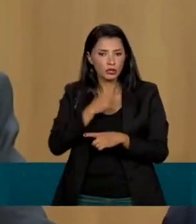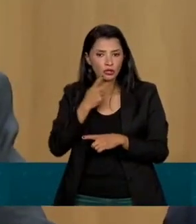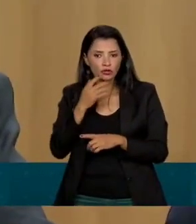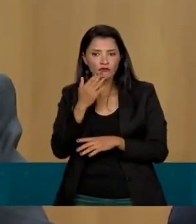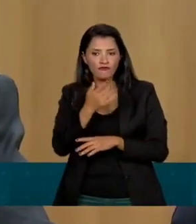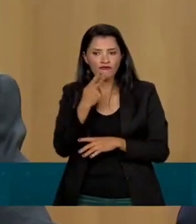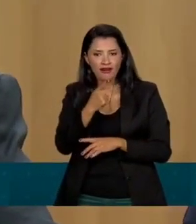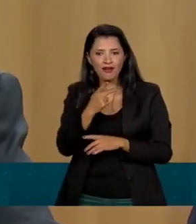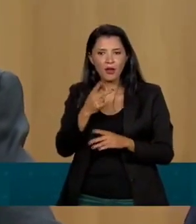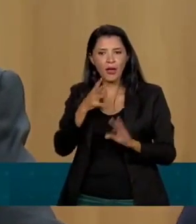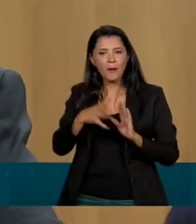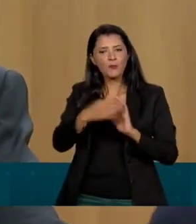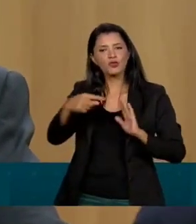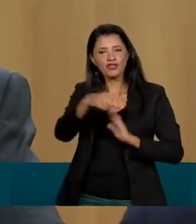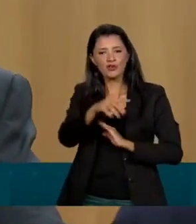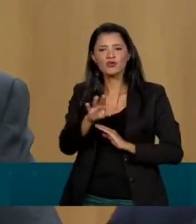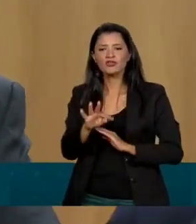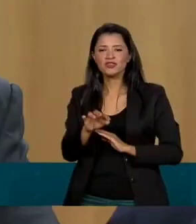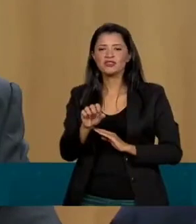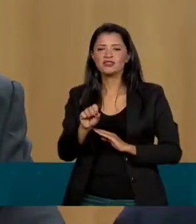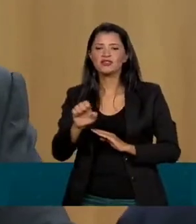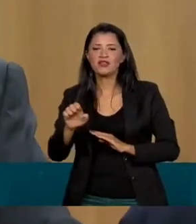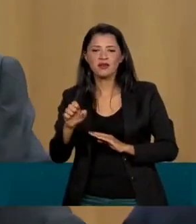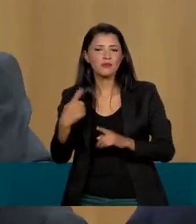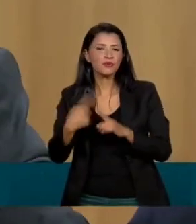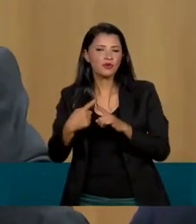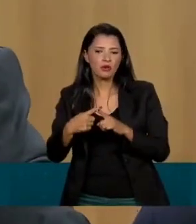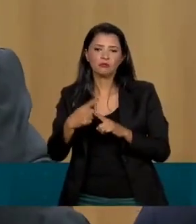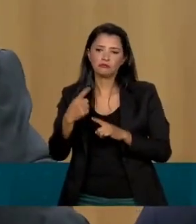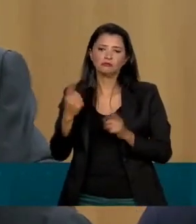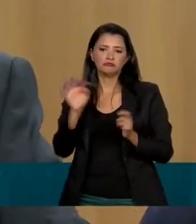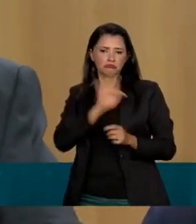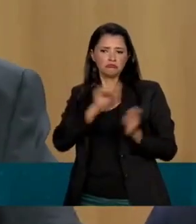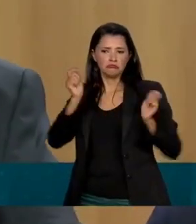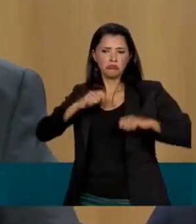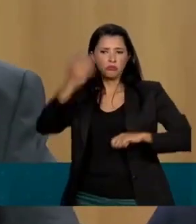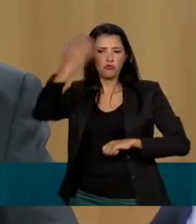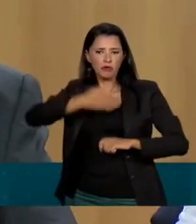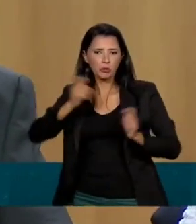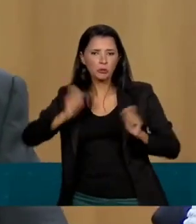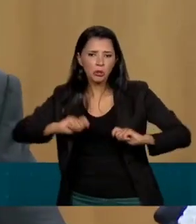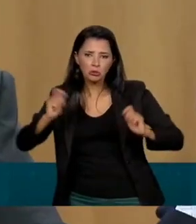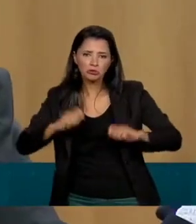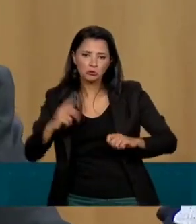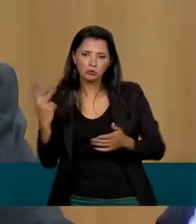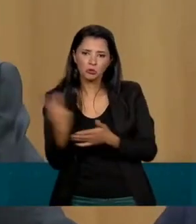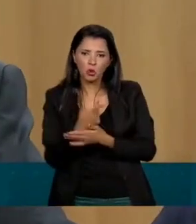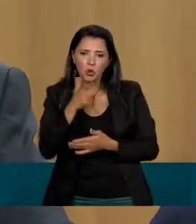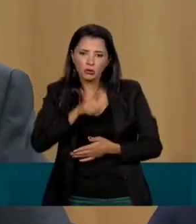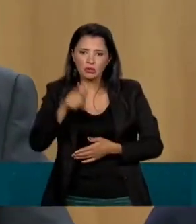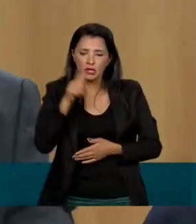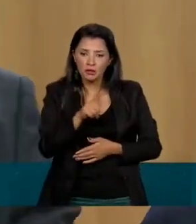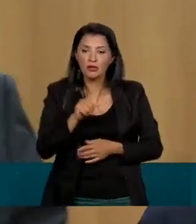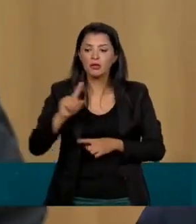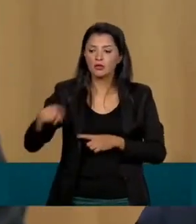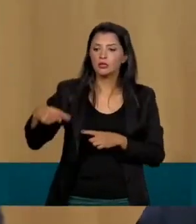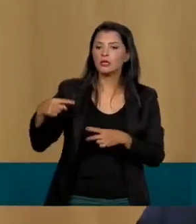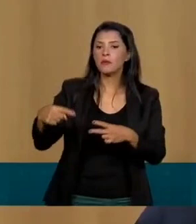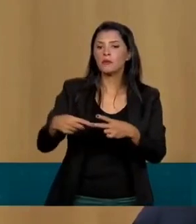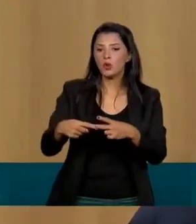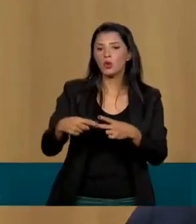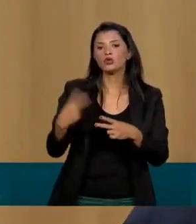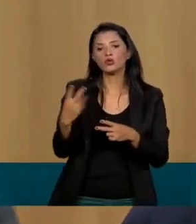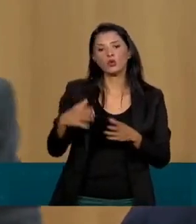TSE? Porque tecnicamente foi provado que é possível E aí nós temos, em seguida,